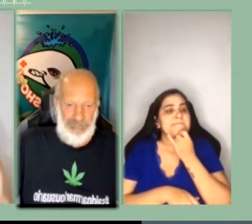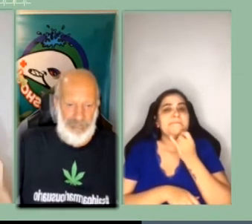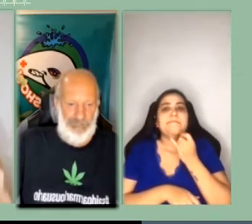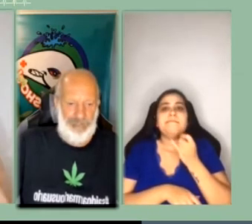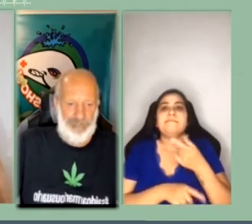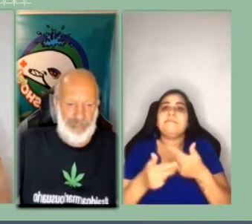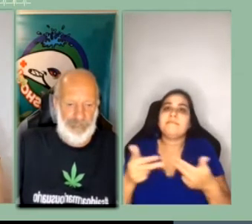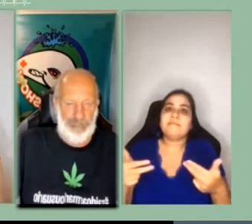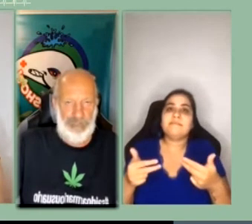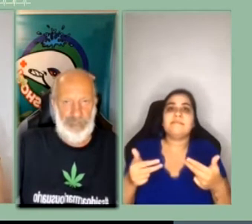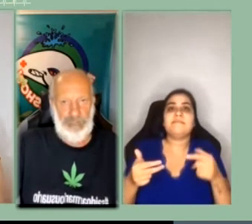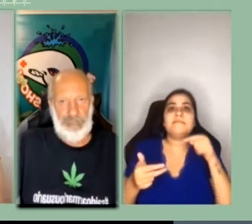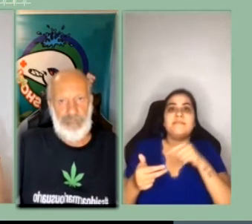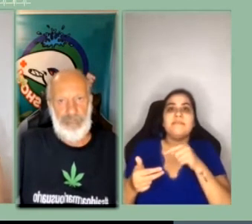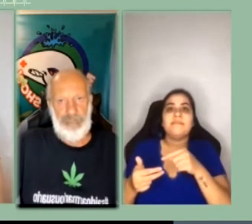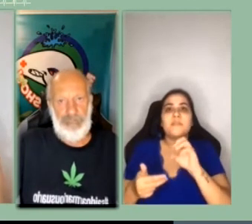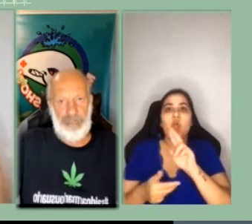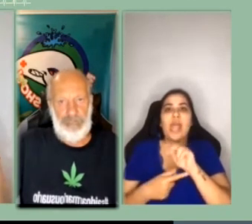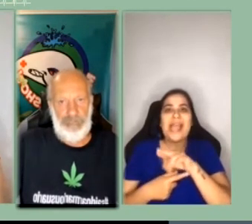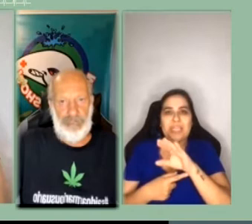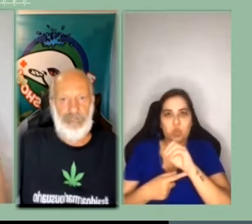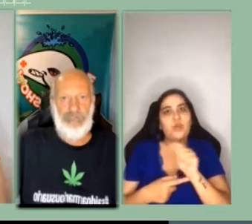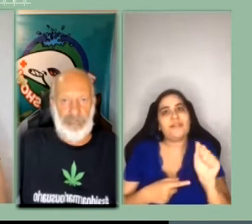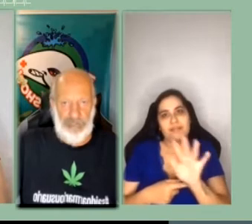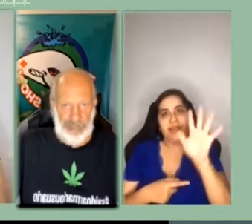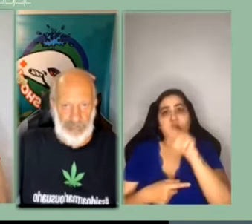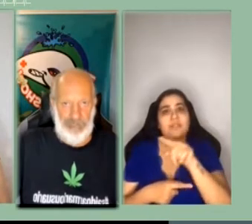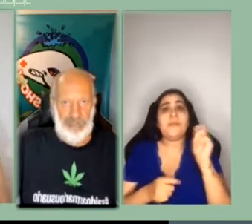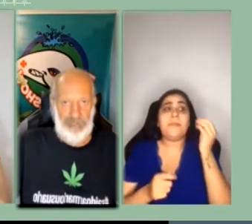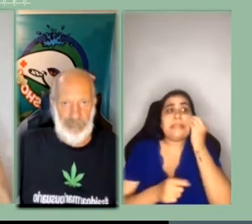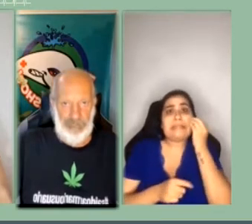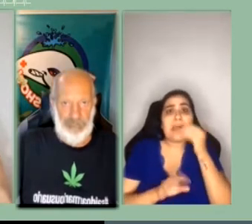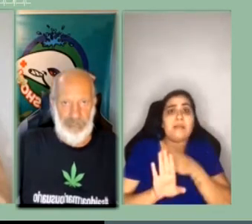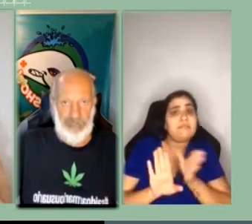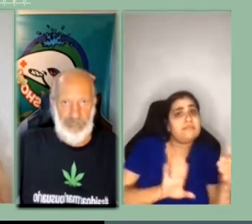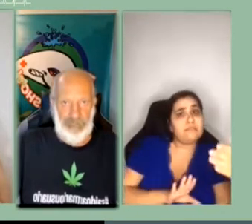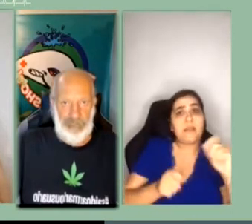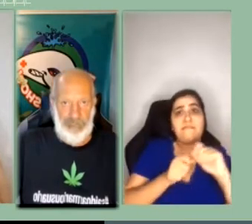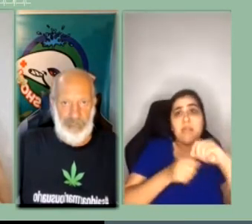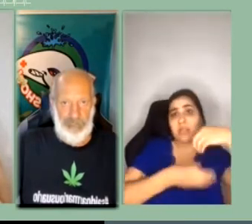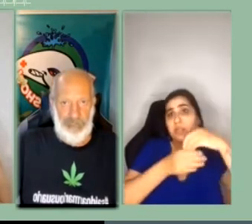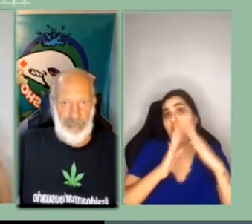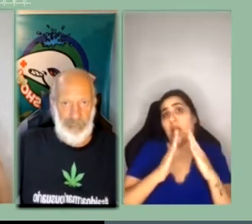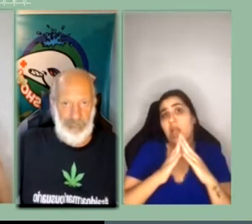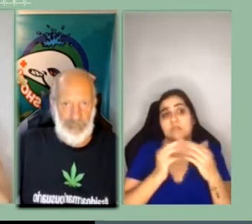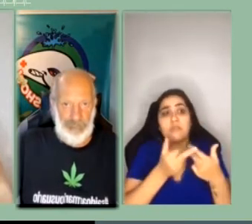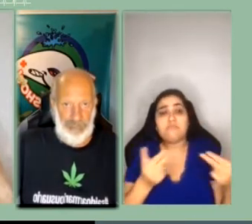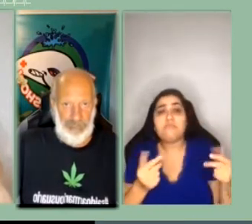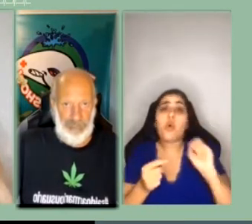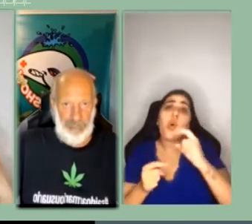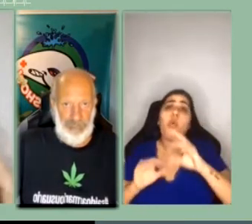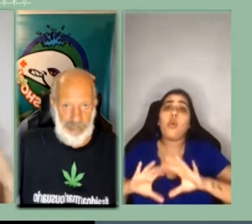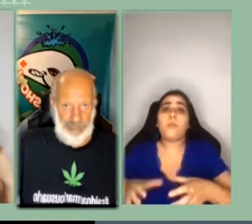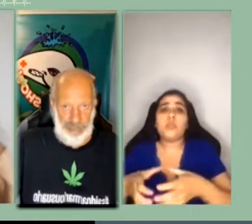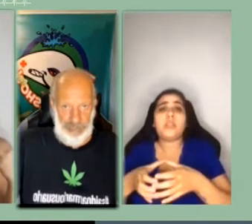questão do orgânico, que é caro, realmente. O orgânico é caro, mas você pode fazer comunidades,